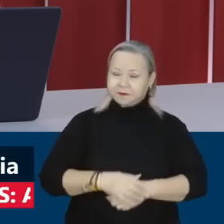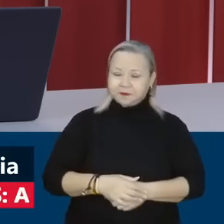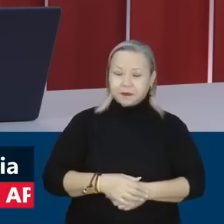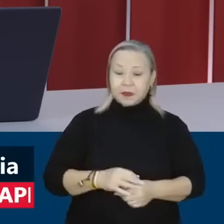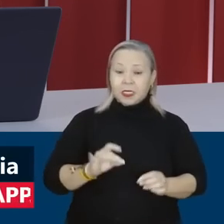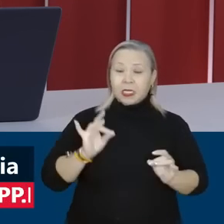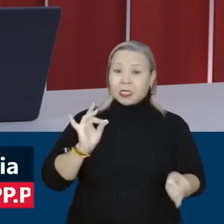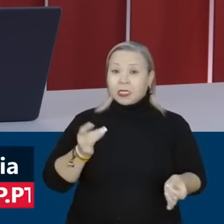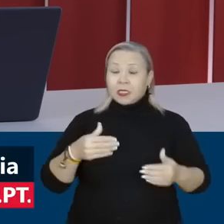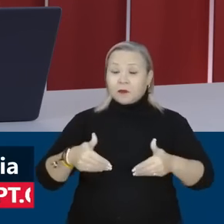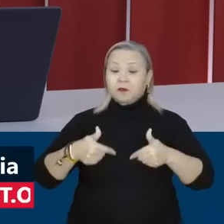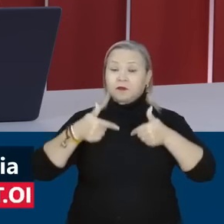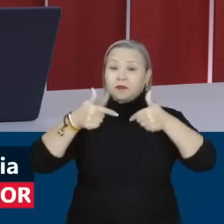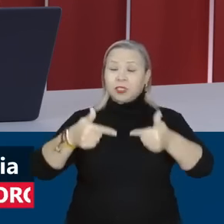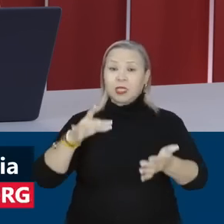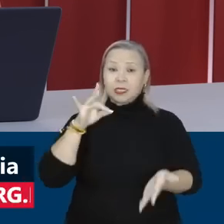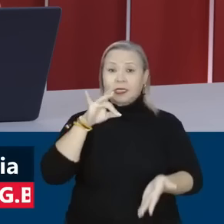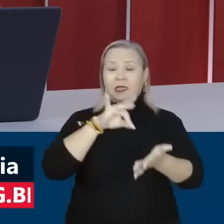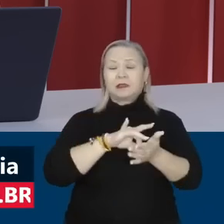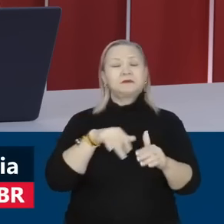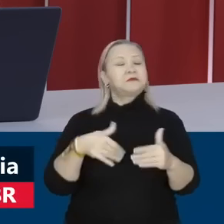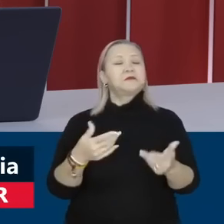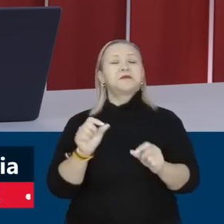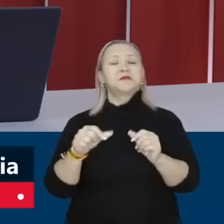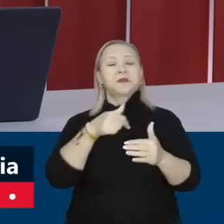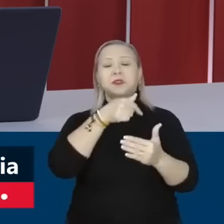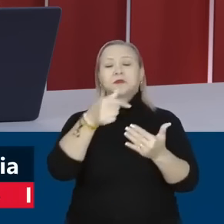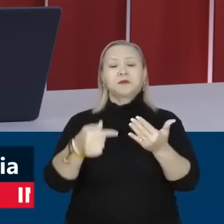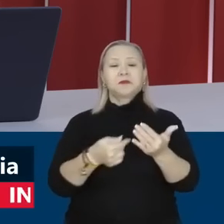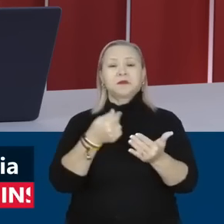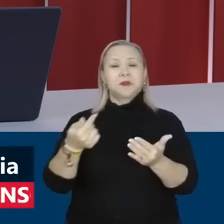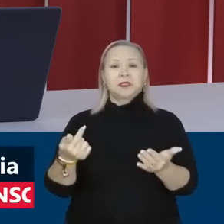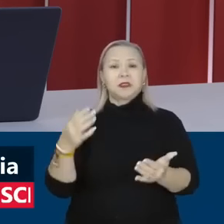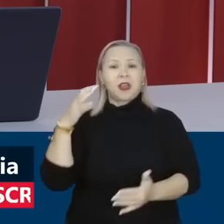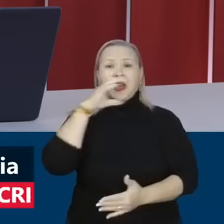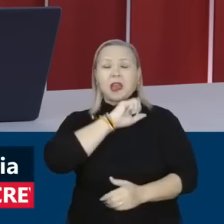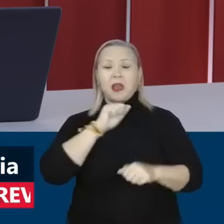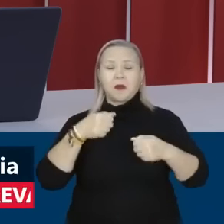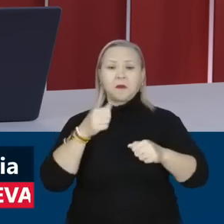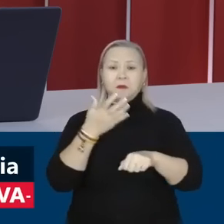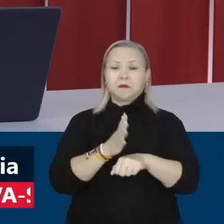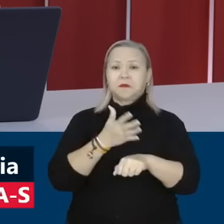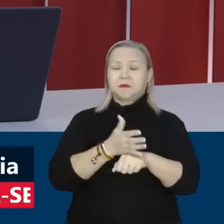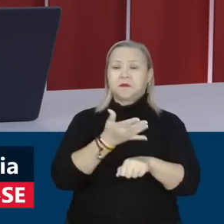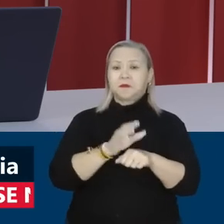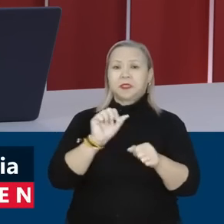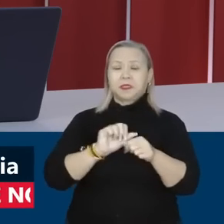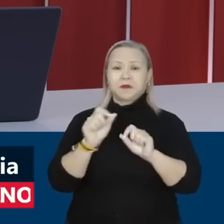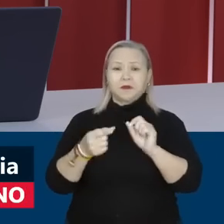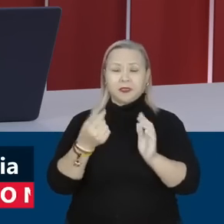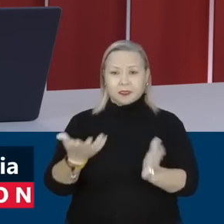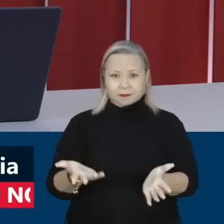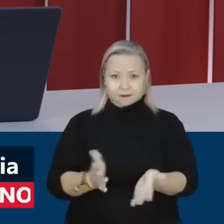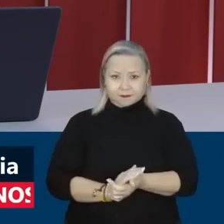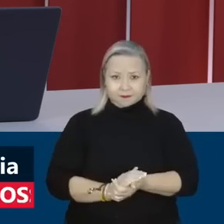né, quais são as medidas emergenciais nessa área, né, apontadas pelo relatório do grupo